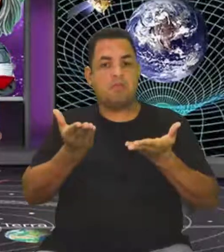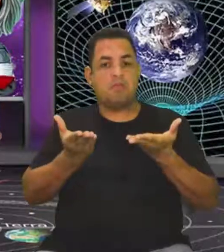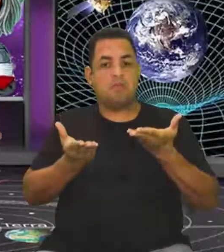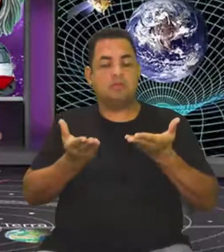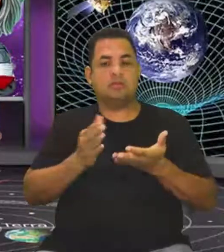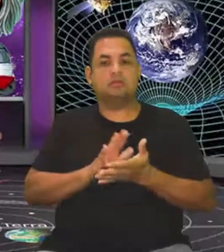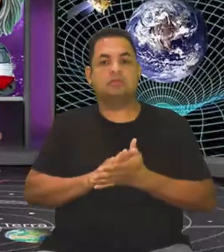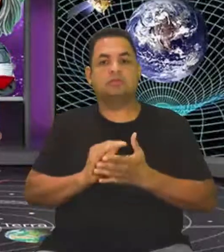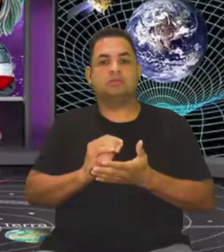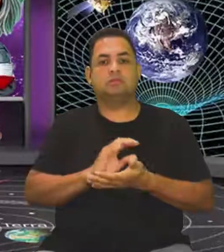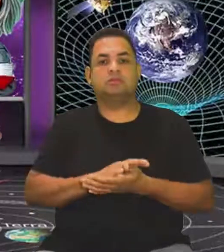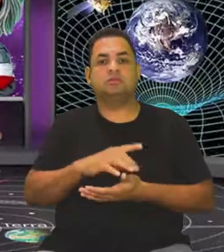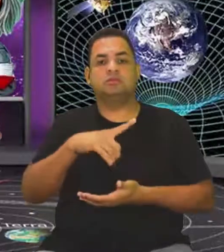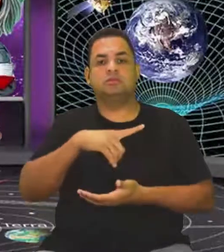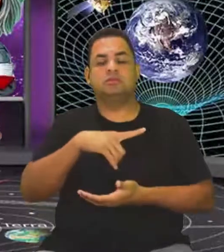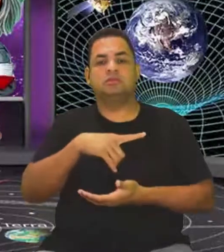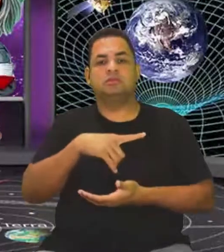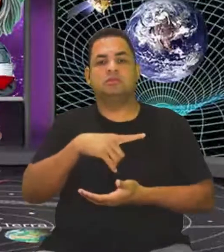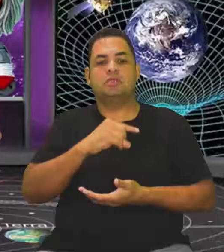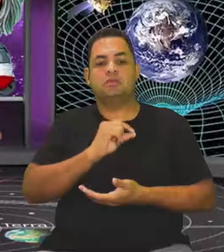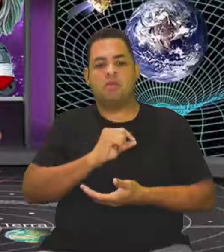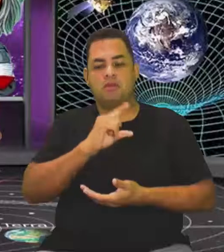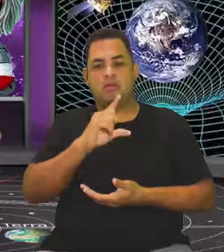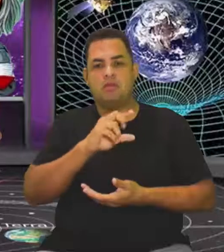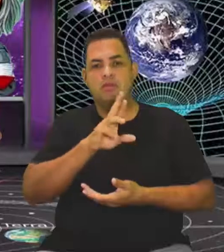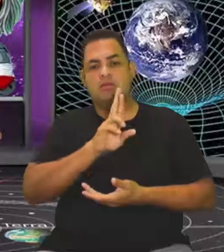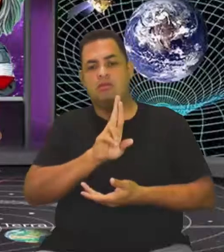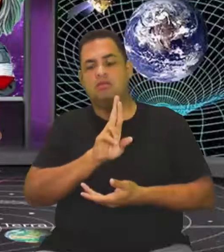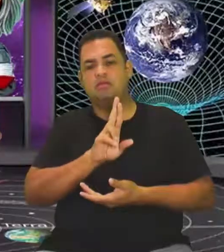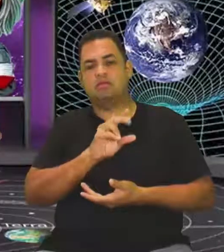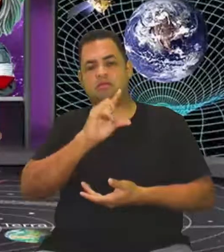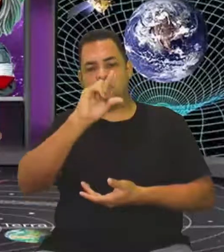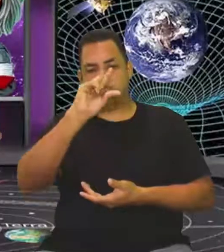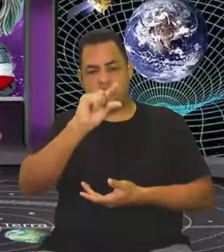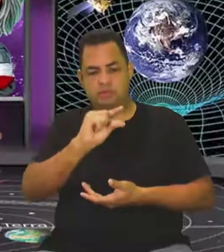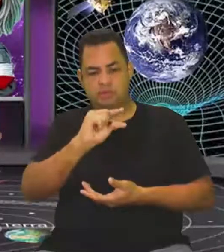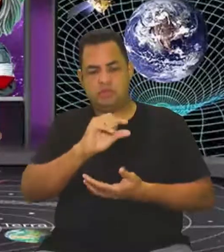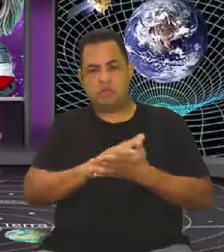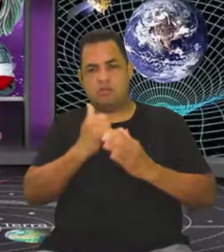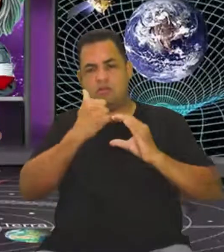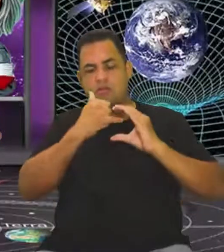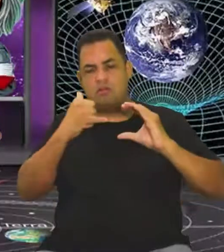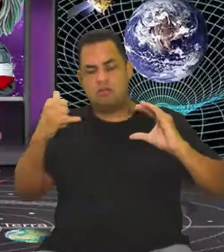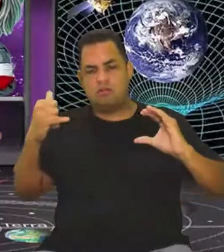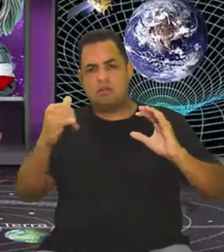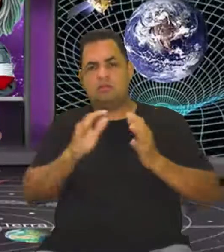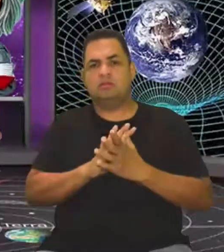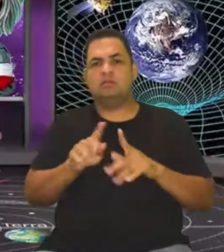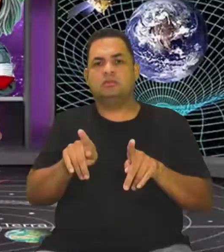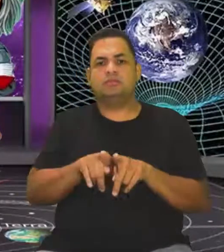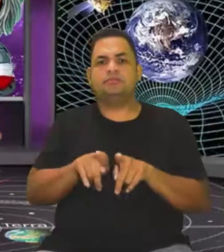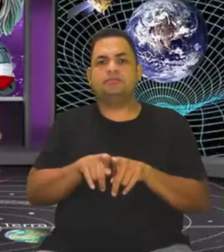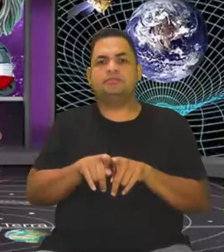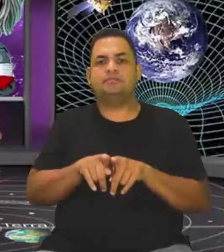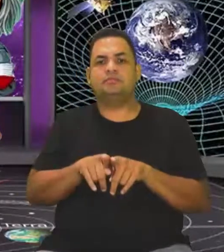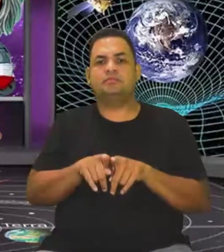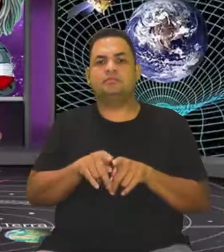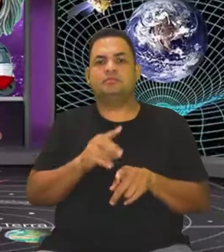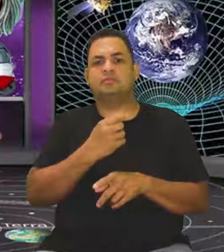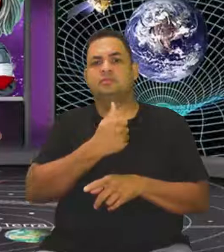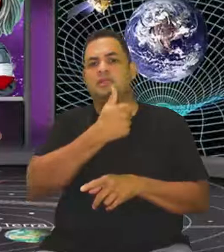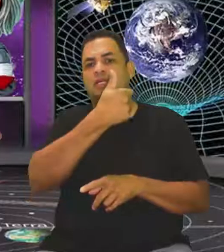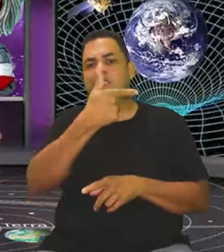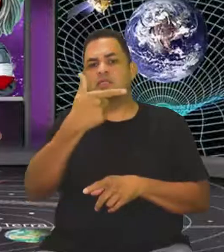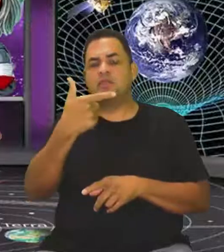resistor, mais resistência ele oferece. Então, menos corrente vai passar por ali. Tá? E vocês viram o quê? Se está entrando